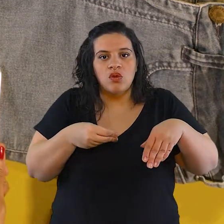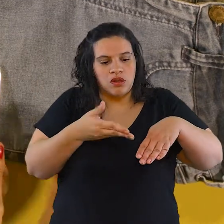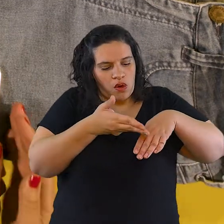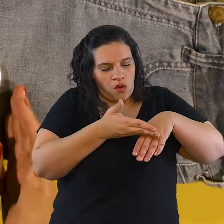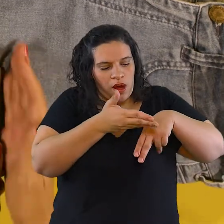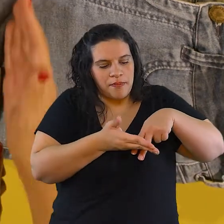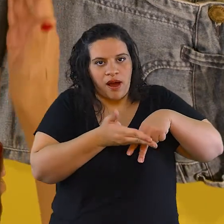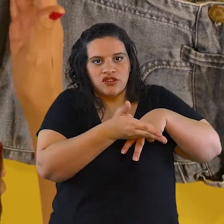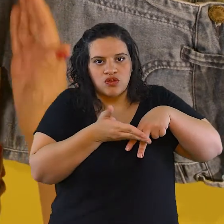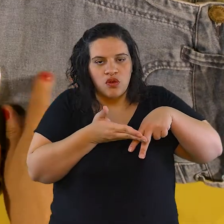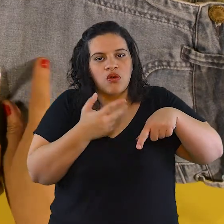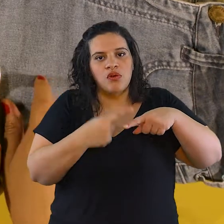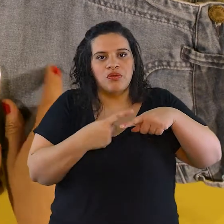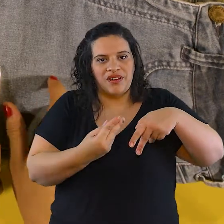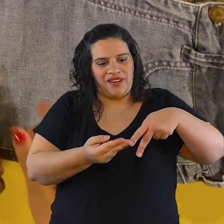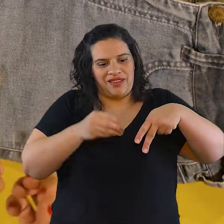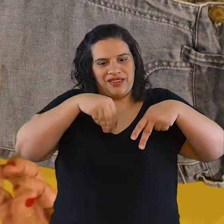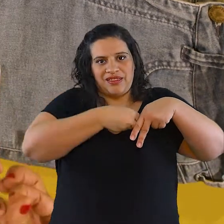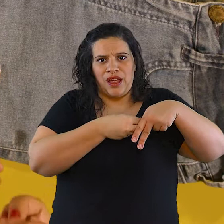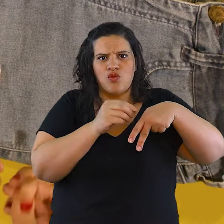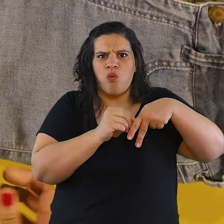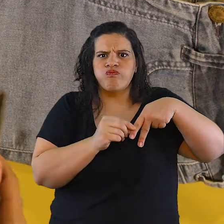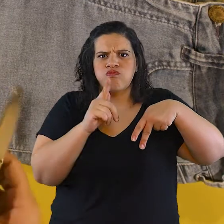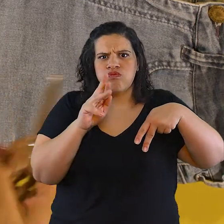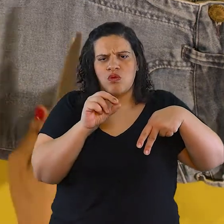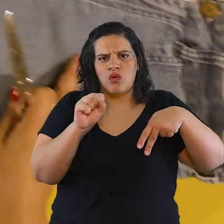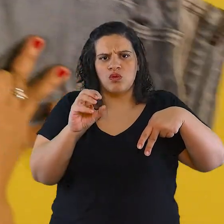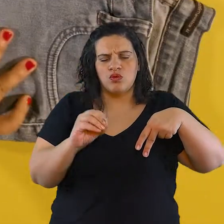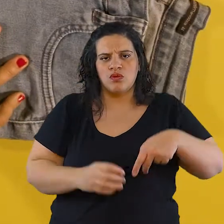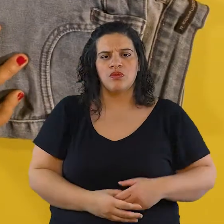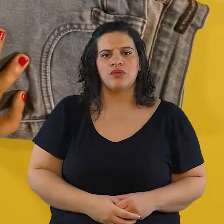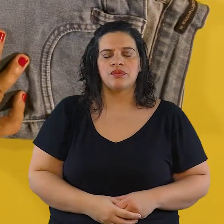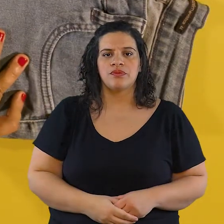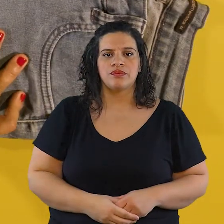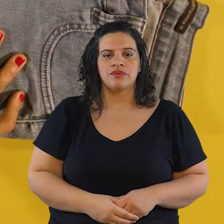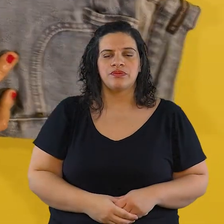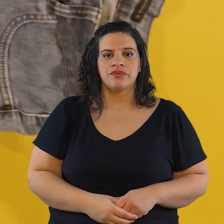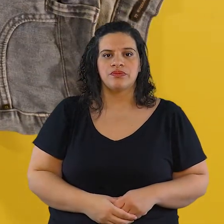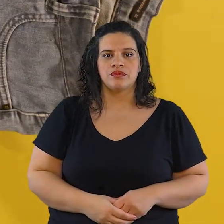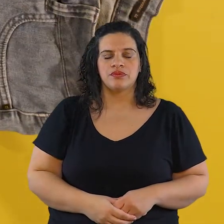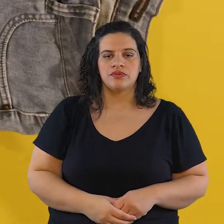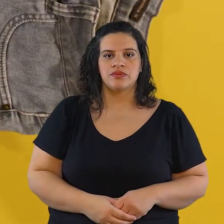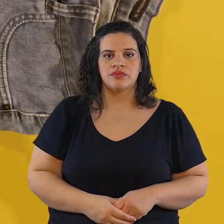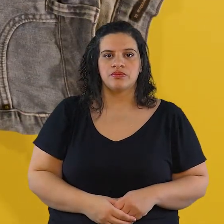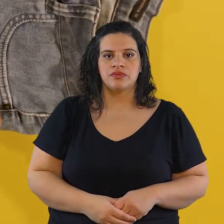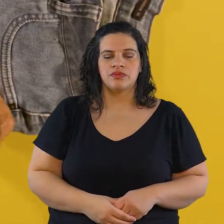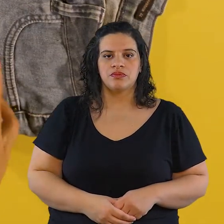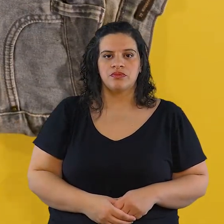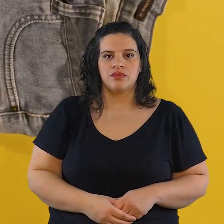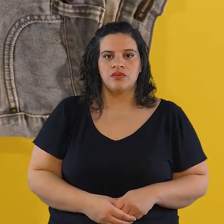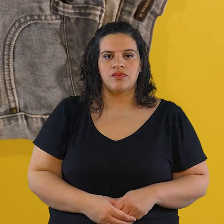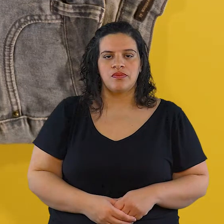do forro para eu não cortar essa parte de dentro, porque geralmente ela é grossa. Então eu